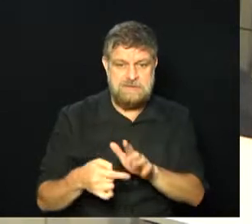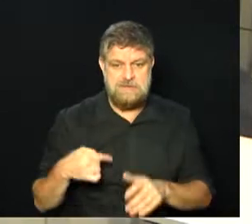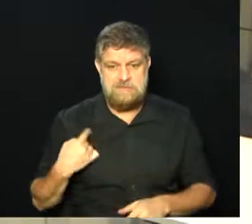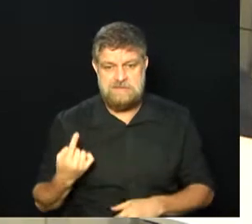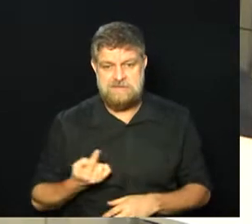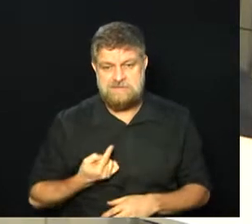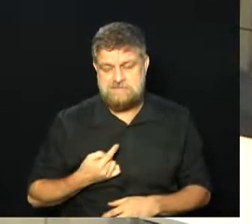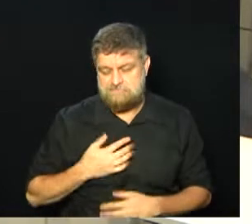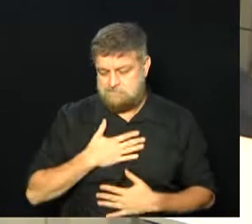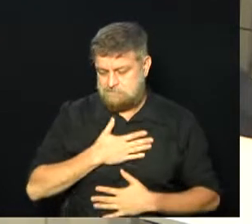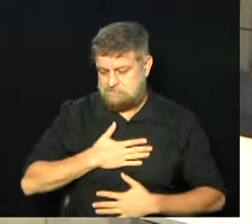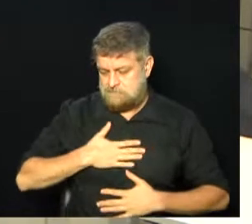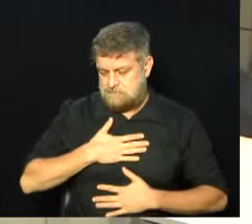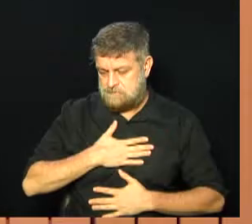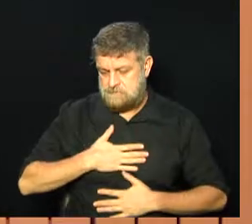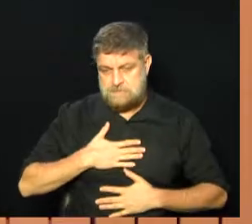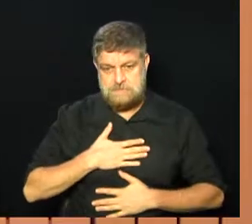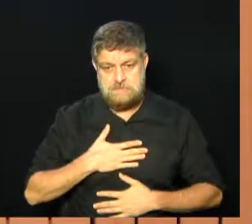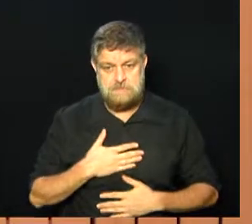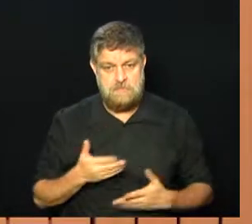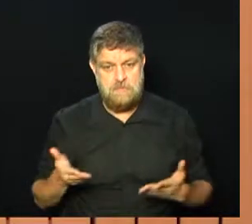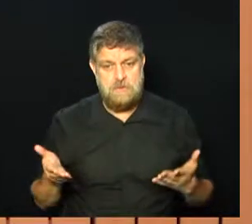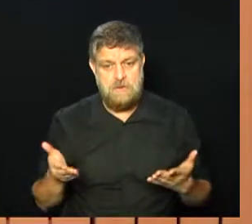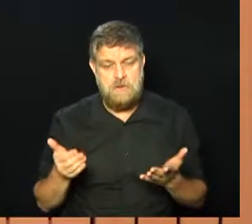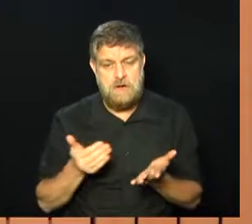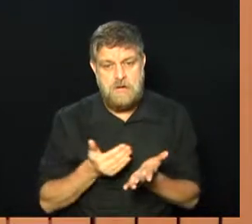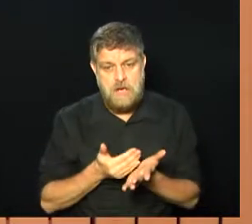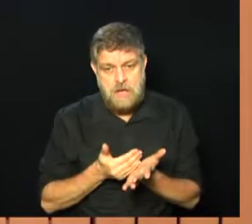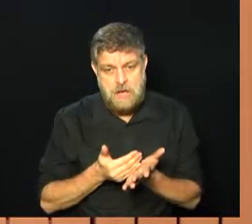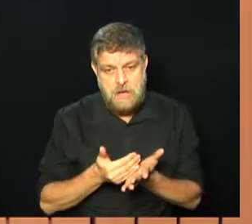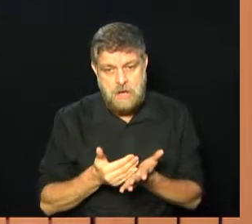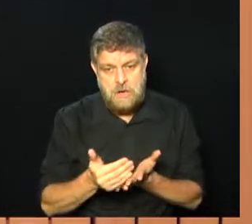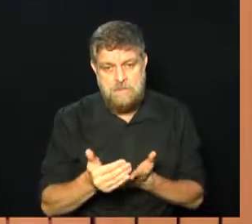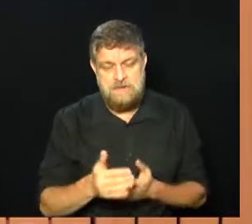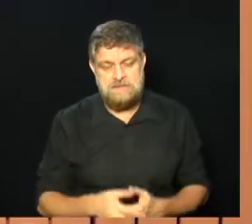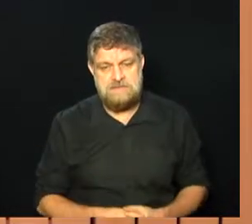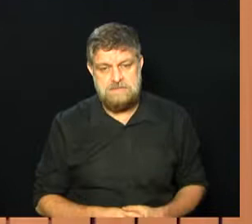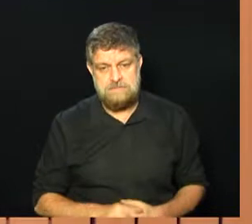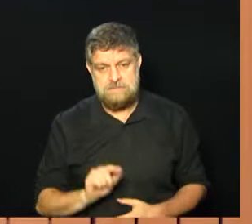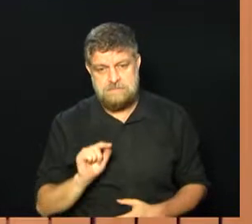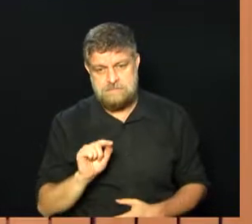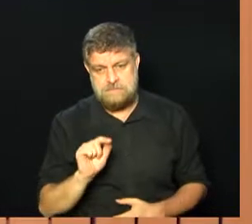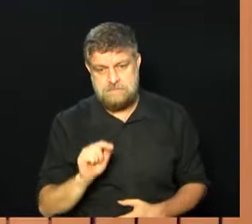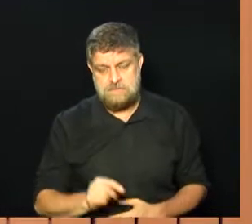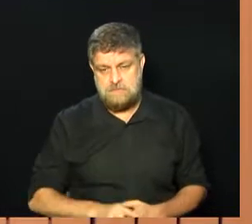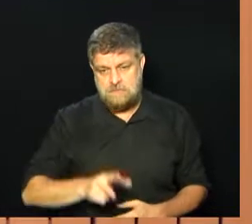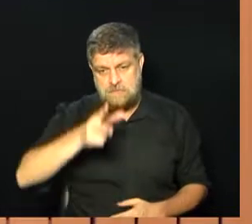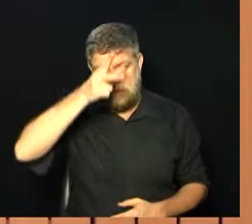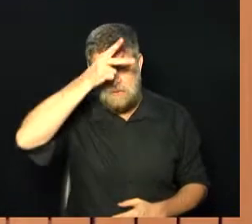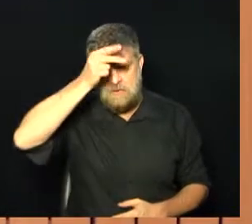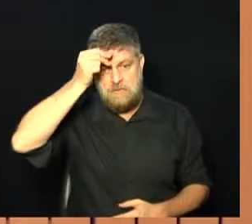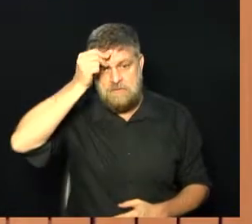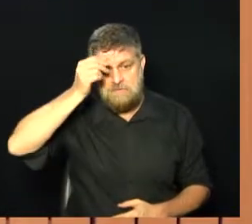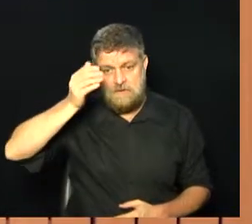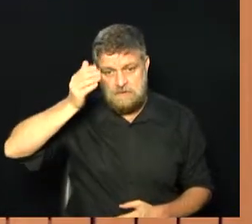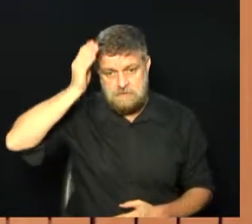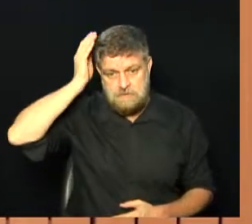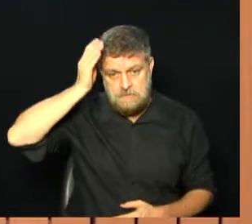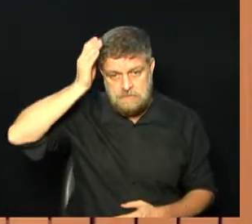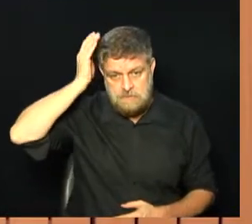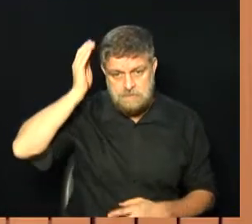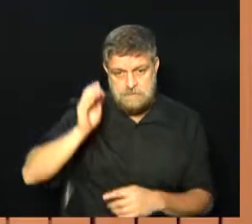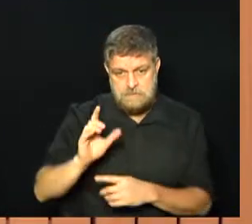gente. Eu vou abrir a palavra, ou passar a palavra para o nosso prefeito, para que ele possa fazer as